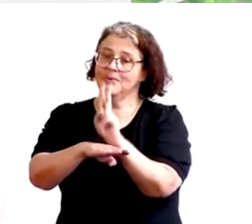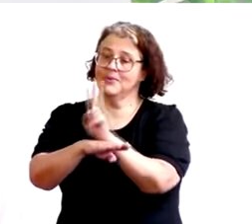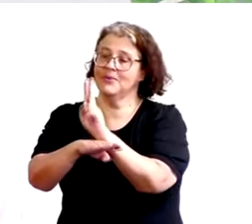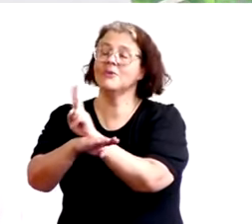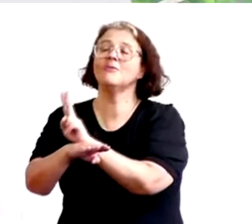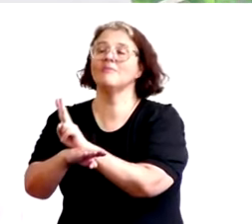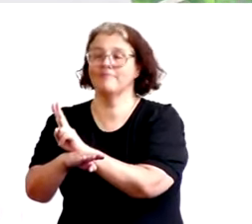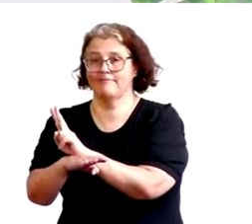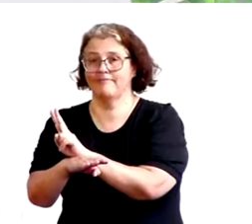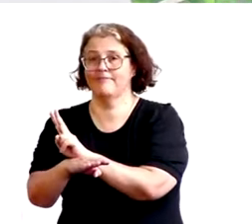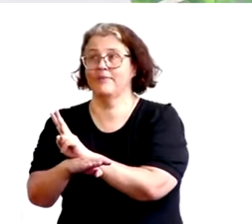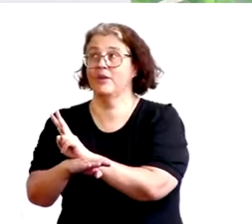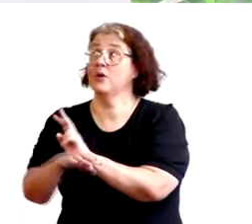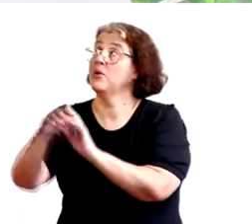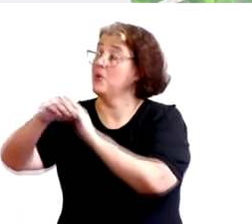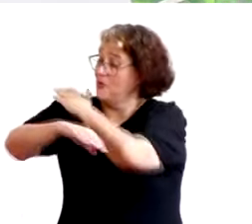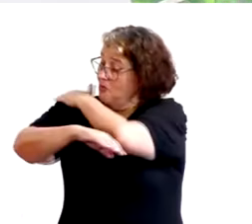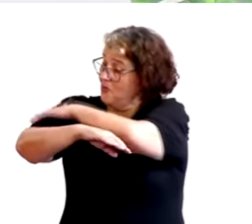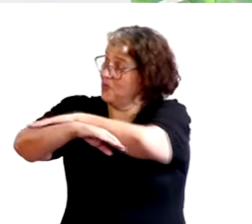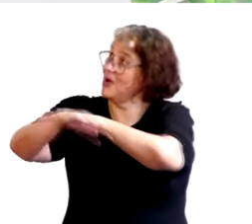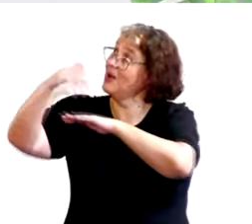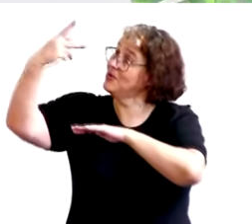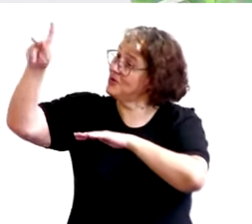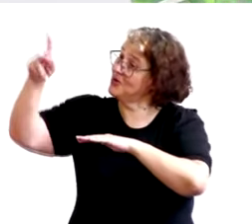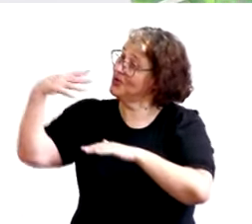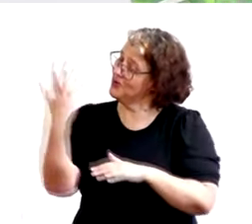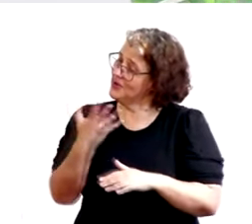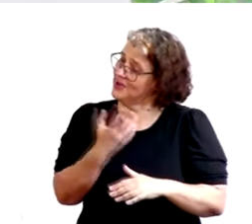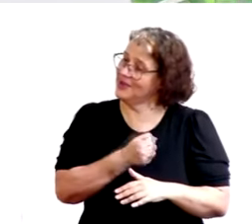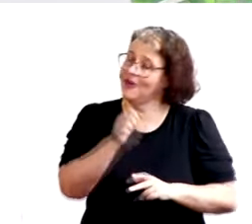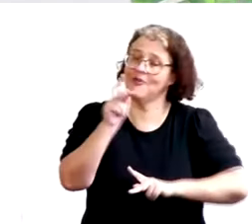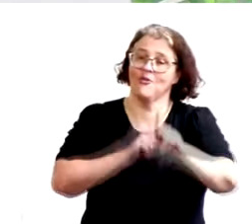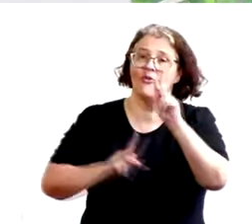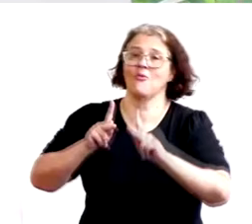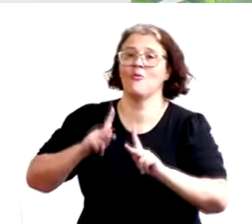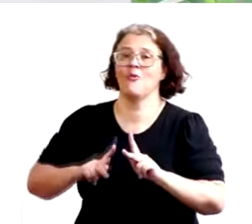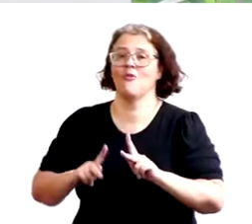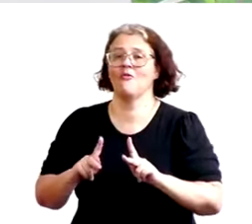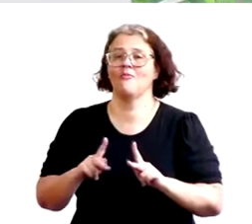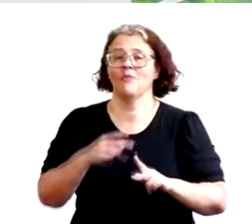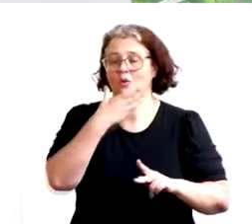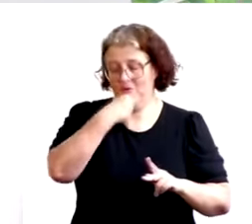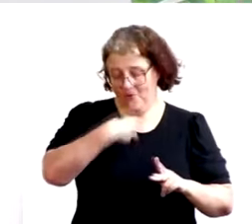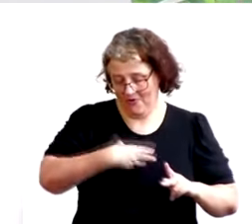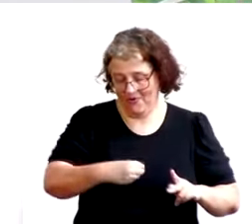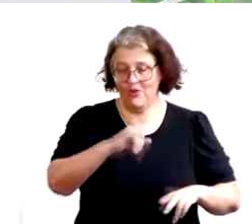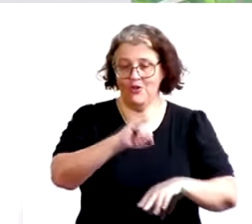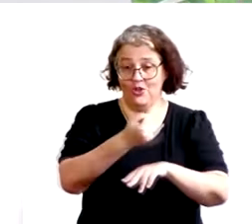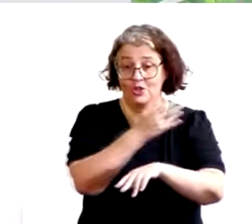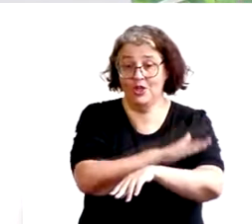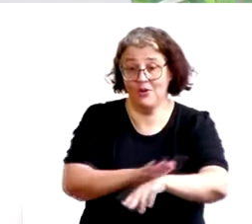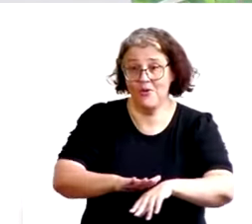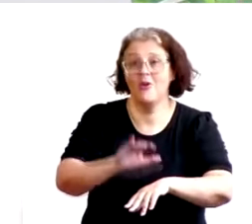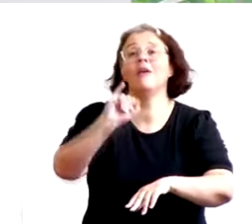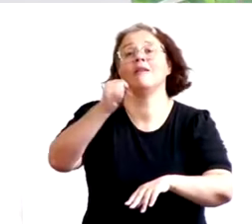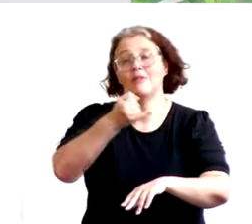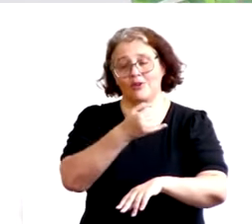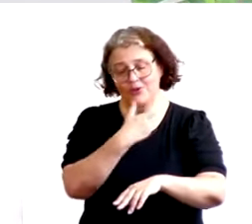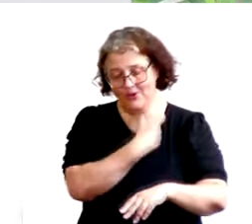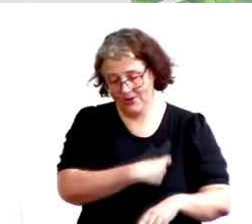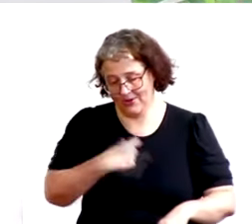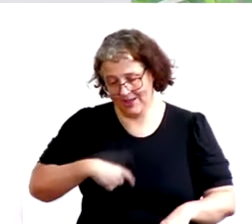remiste o teu povo os filhos de Jacó e de José aqui as Asafe está